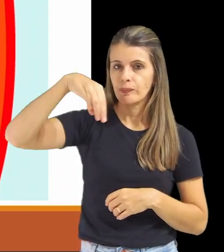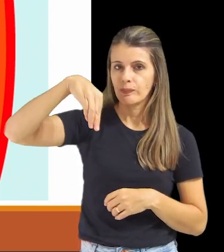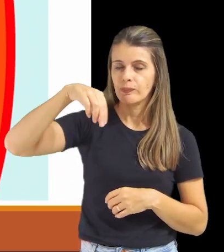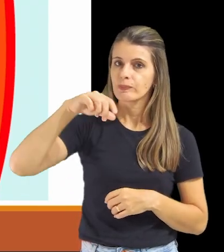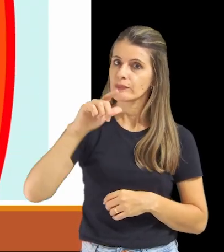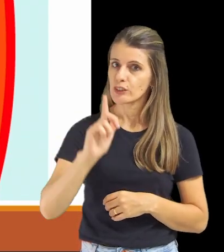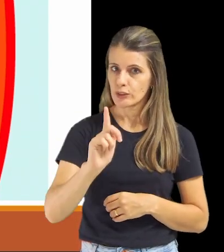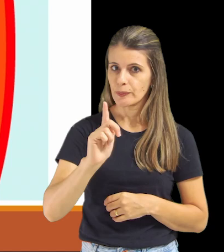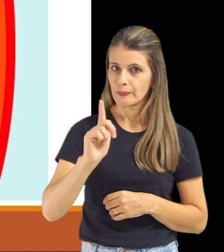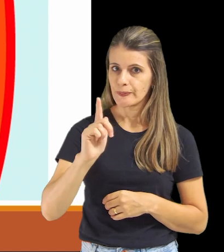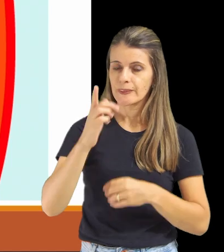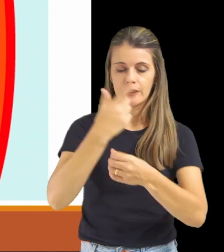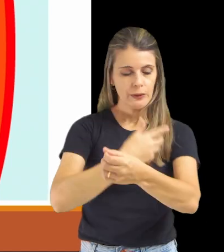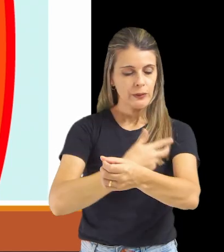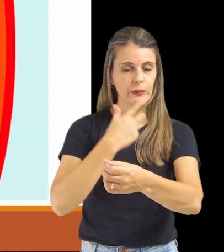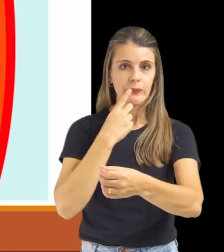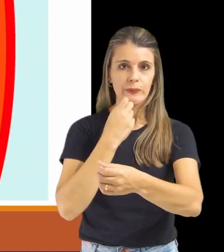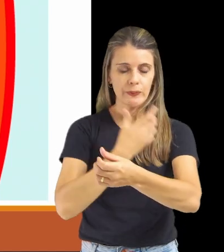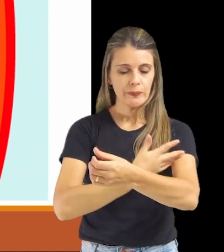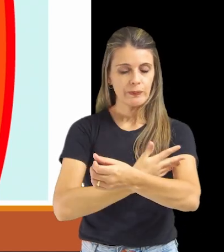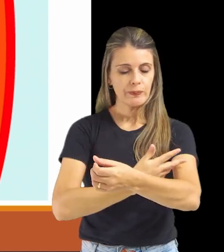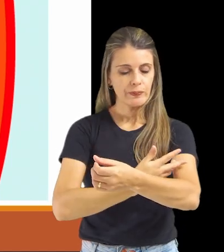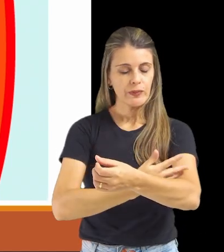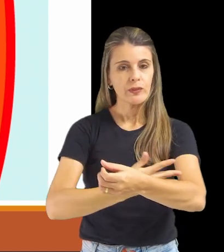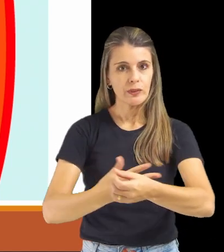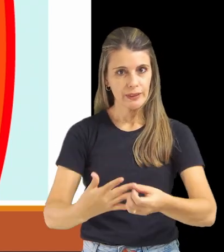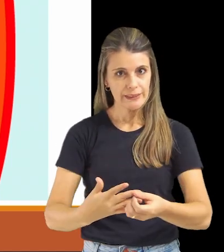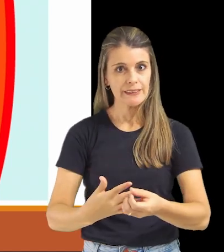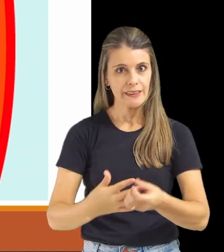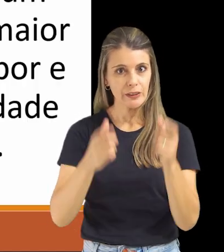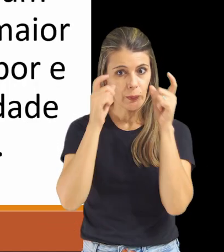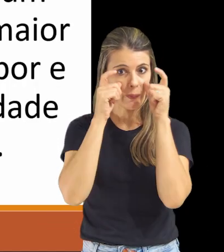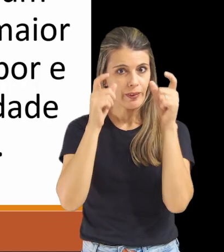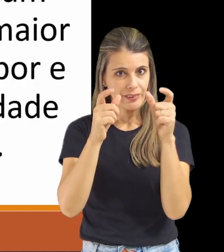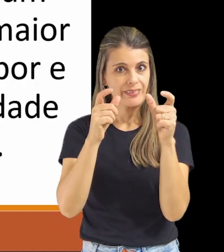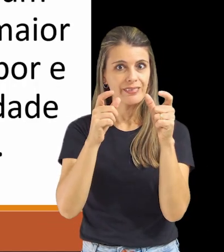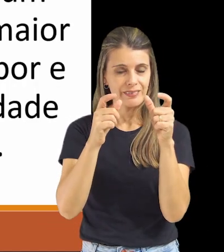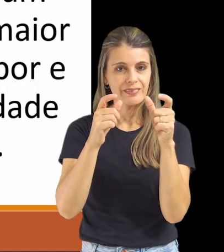miligramas dentro da corrente sanguínea, então uma atenção que nós devemos ter.